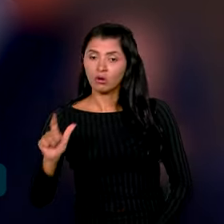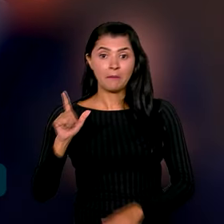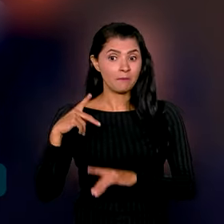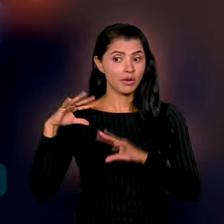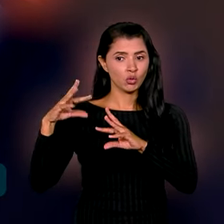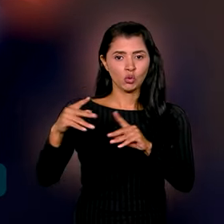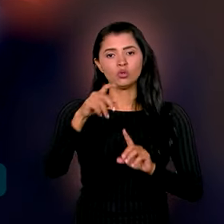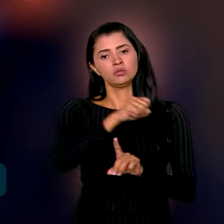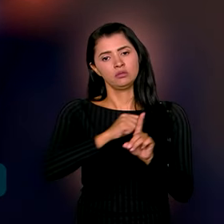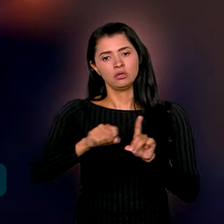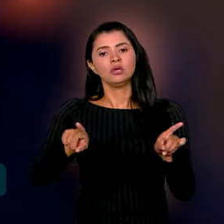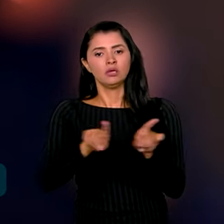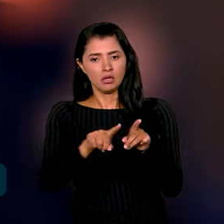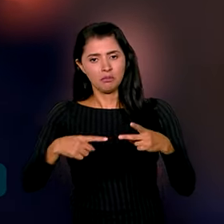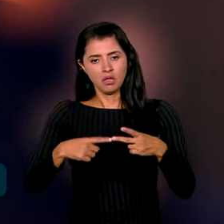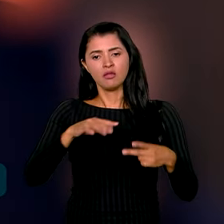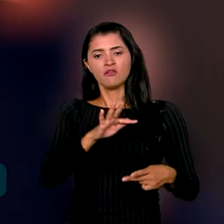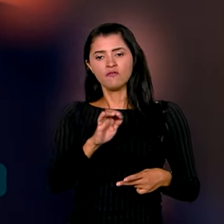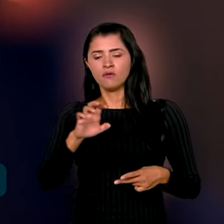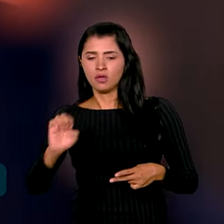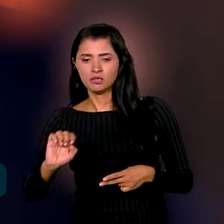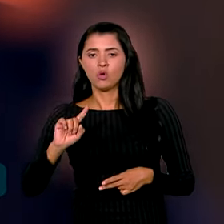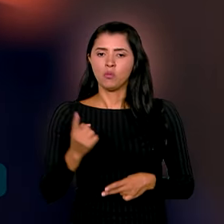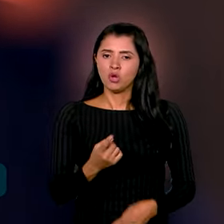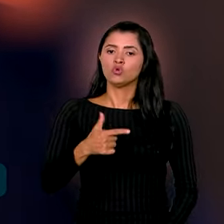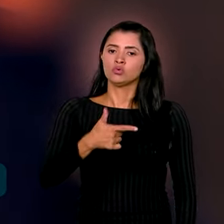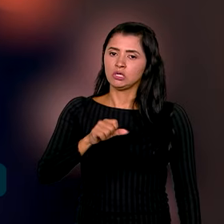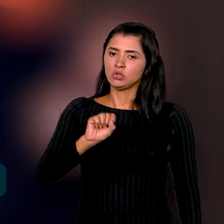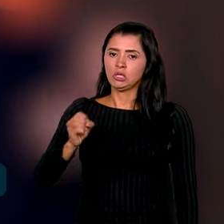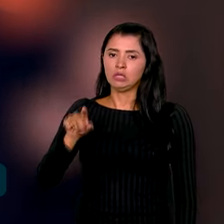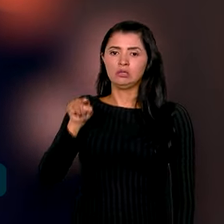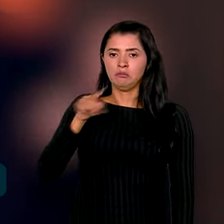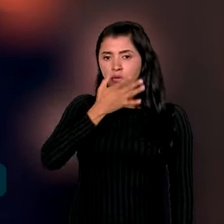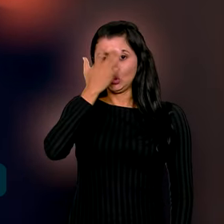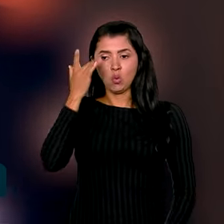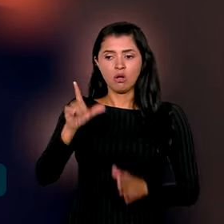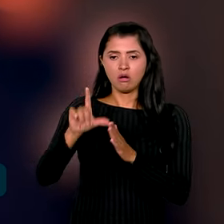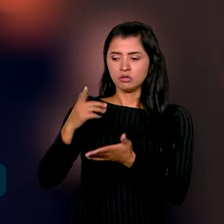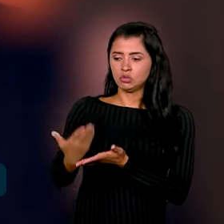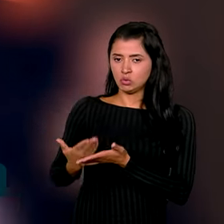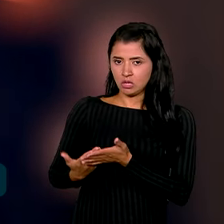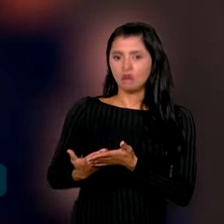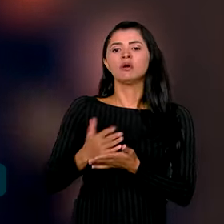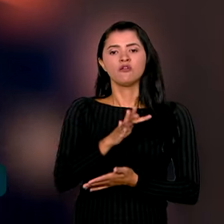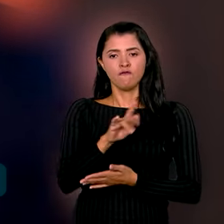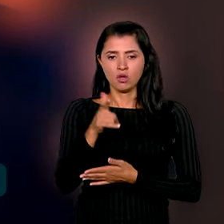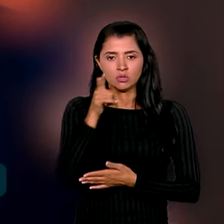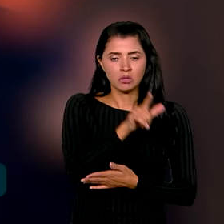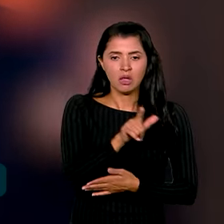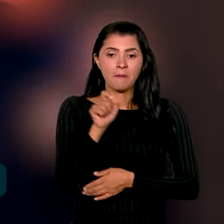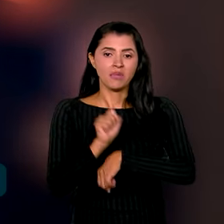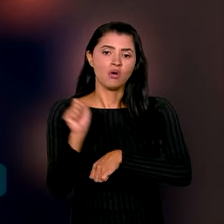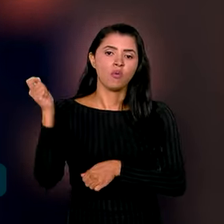também fizemos para o FIES, porque tem 1.280.000 pessoas que estudavam por conta do FIES e que deixaram de